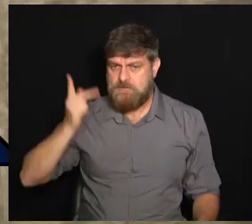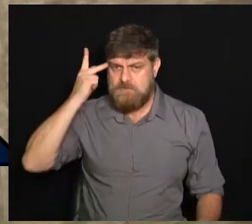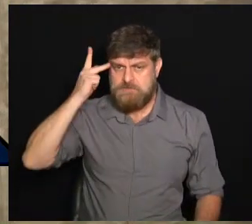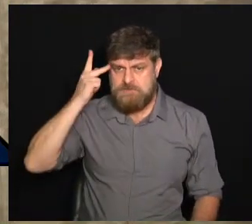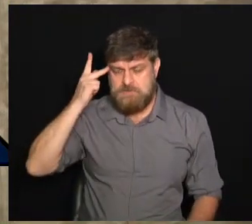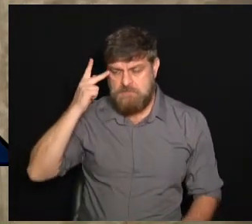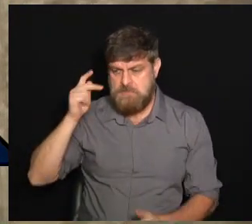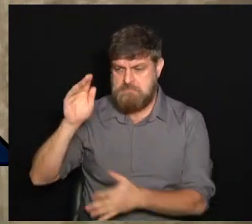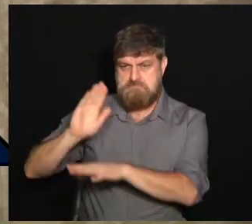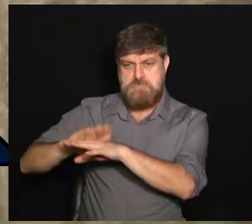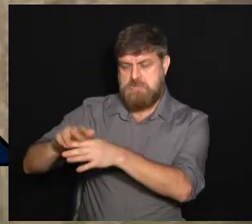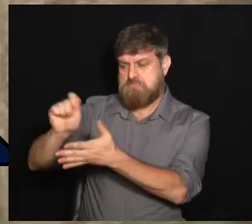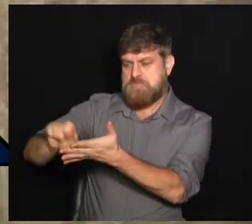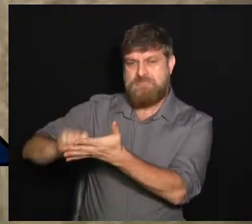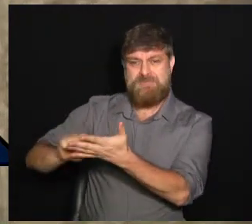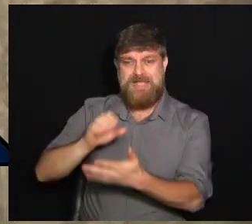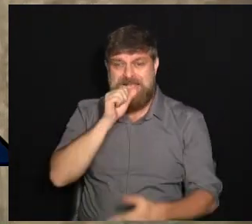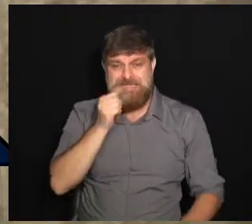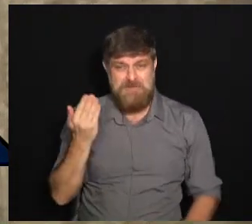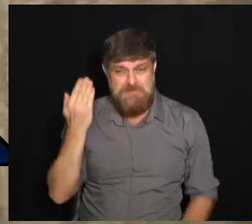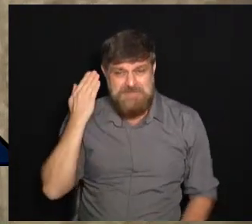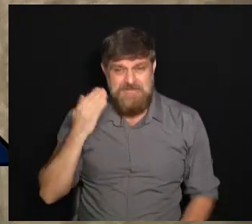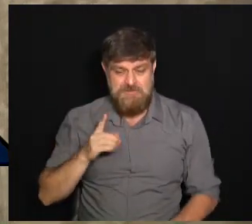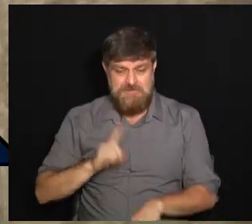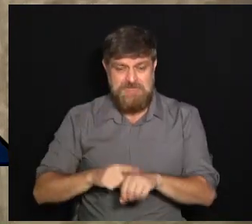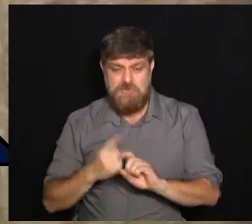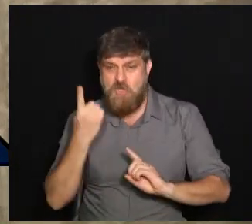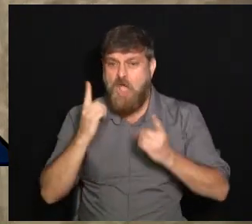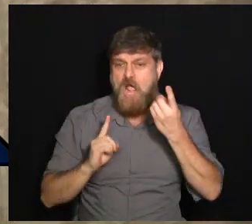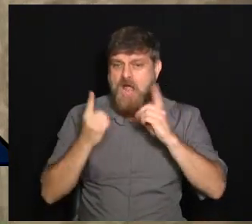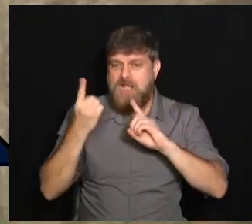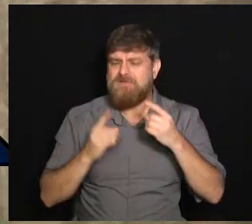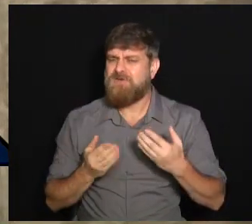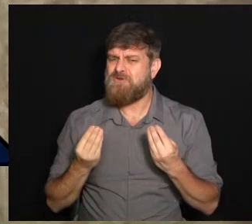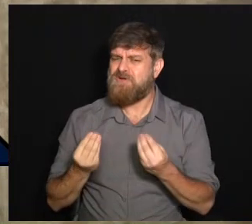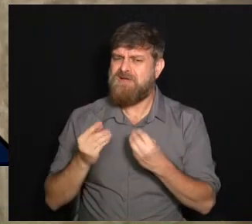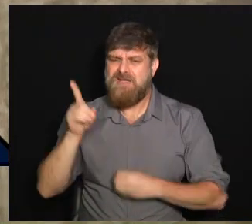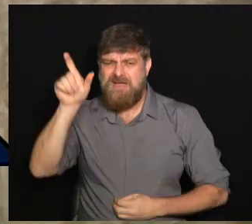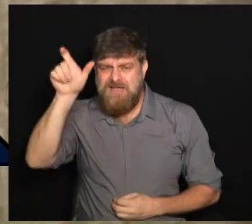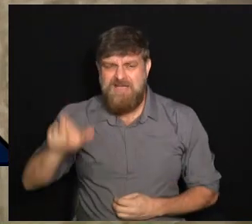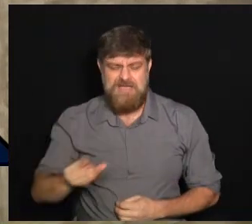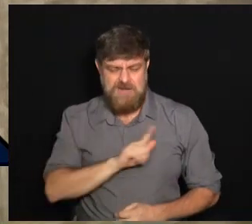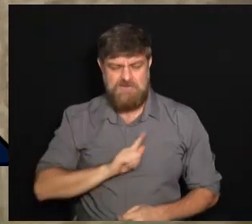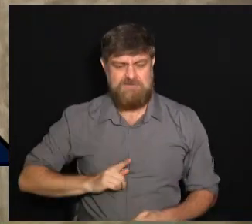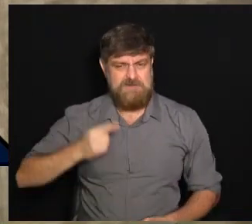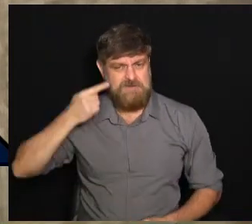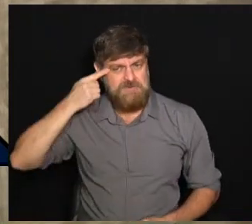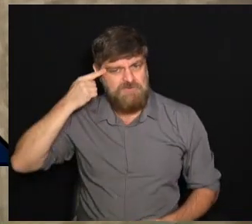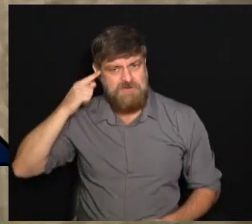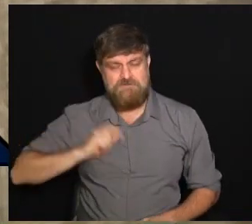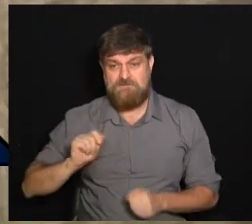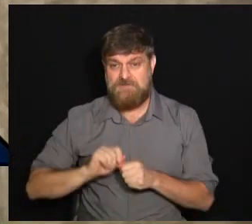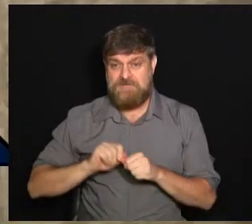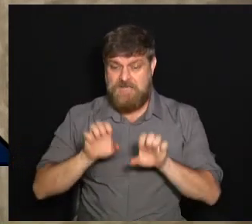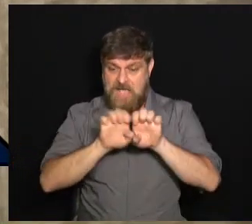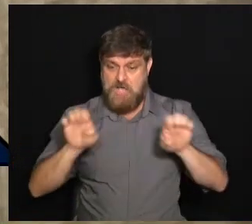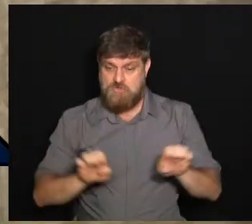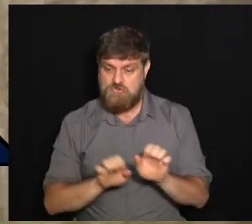aprovou, fez no último sábado, em pleno carnaval, né, onde ele diz que está